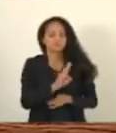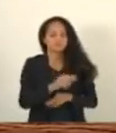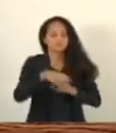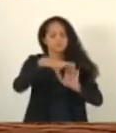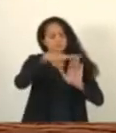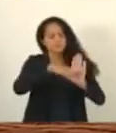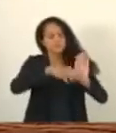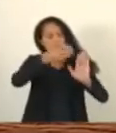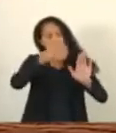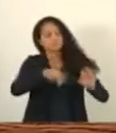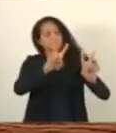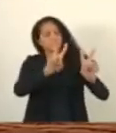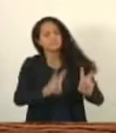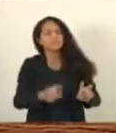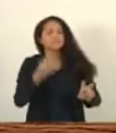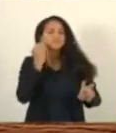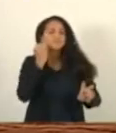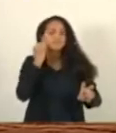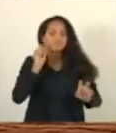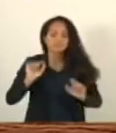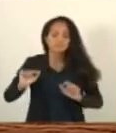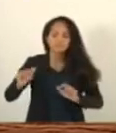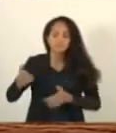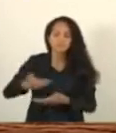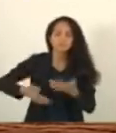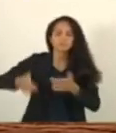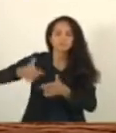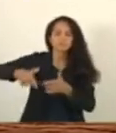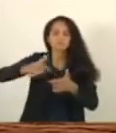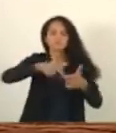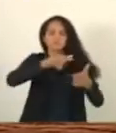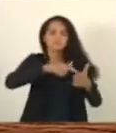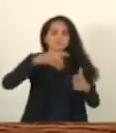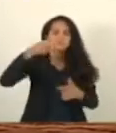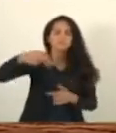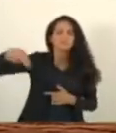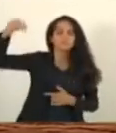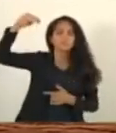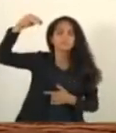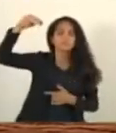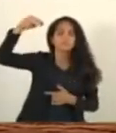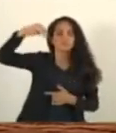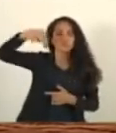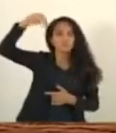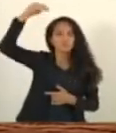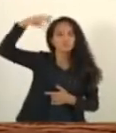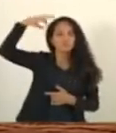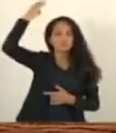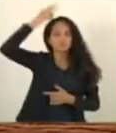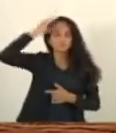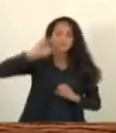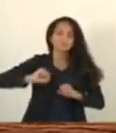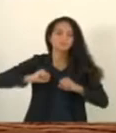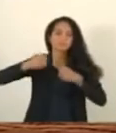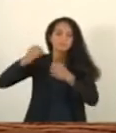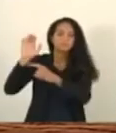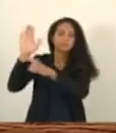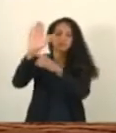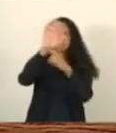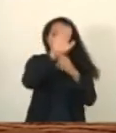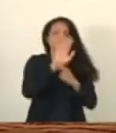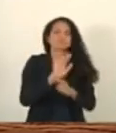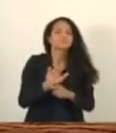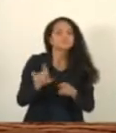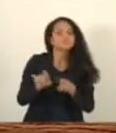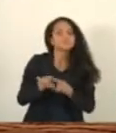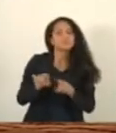para evitarmos conflitos pela posse de terras no norte do Espírito Santo. A nossa defesa é pela sobrevivência